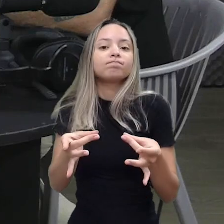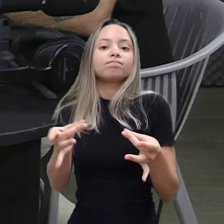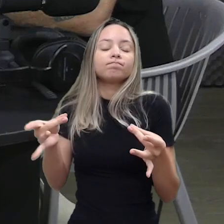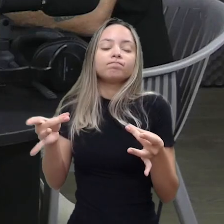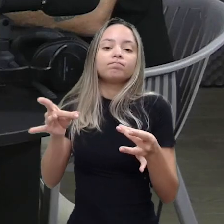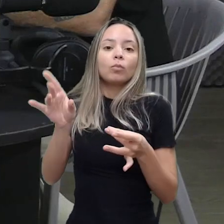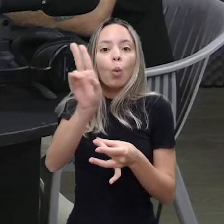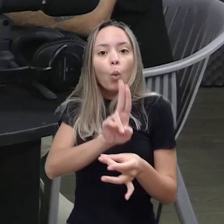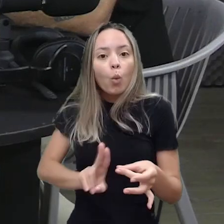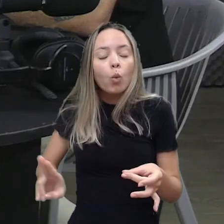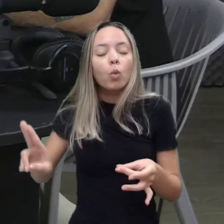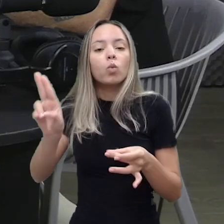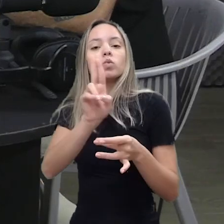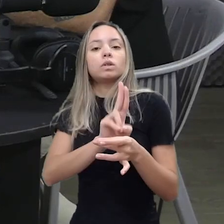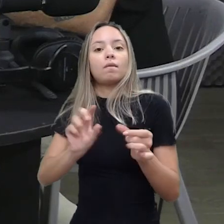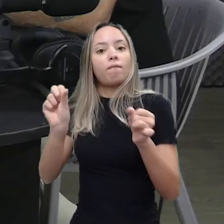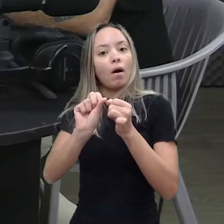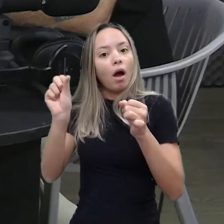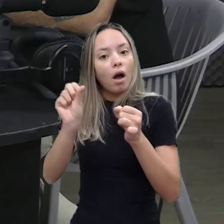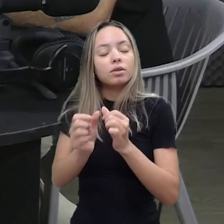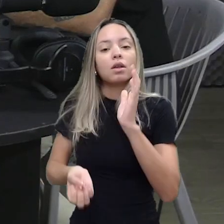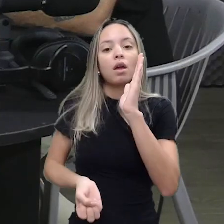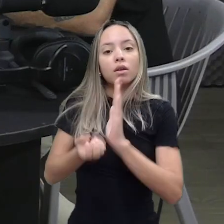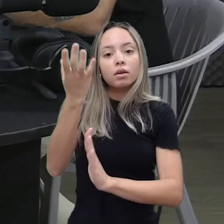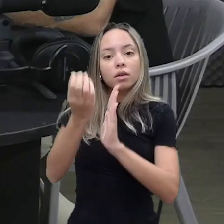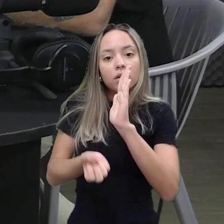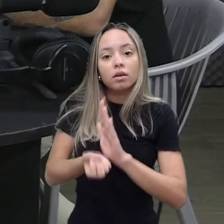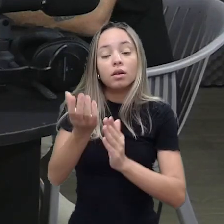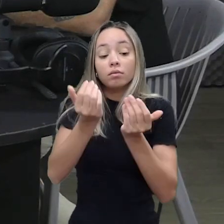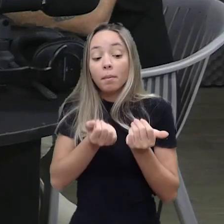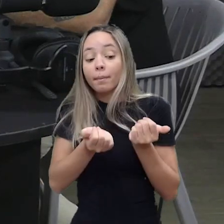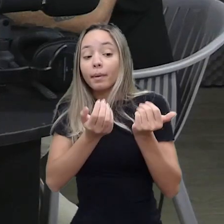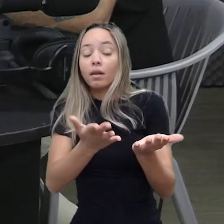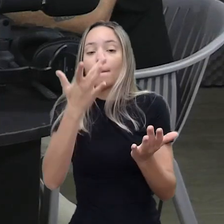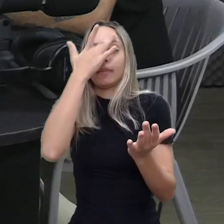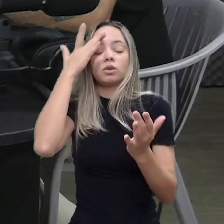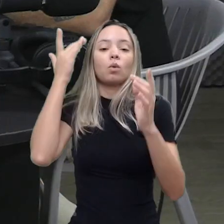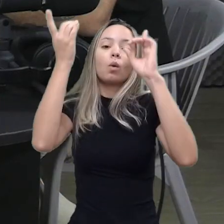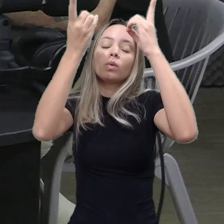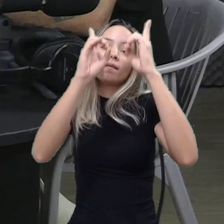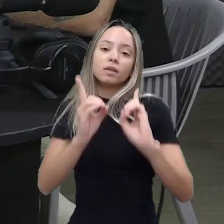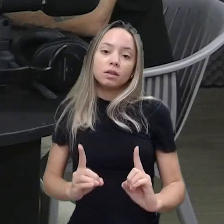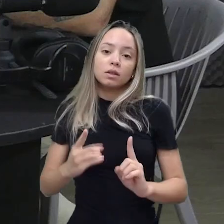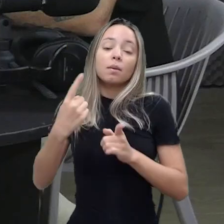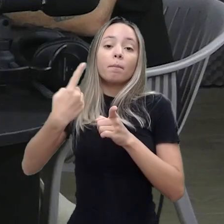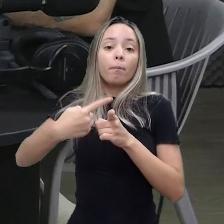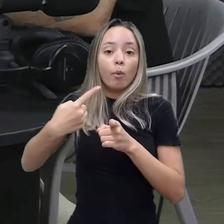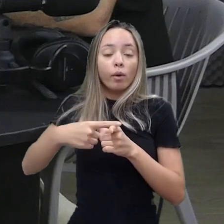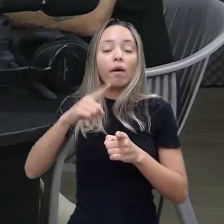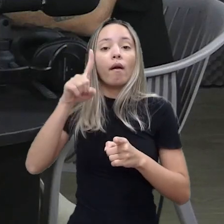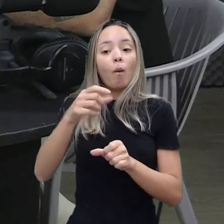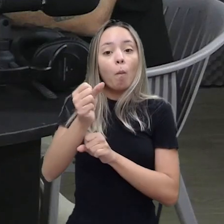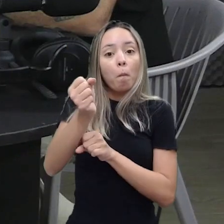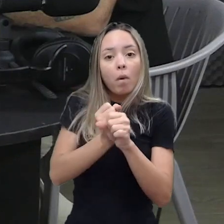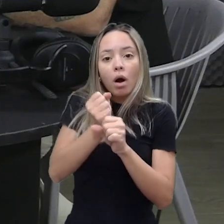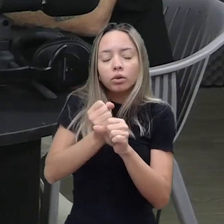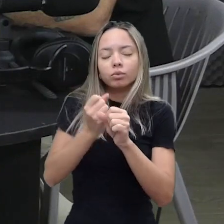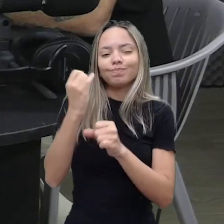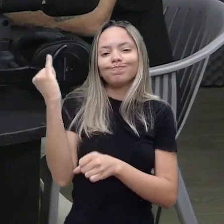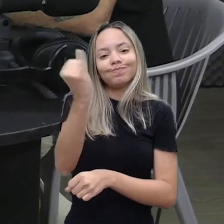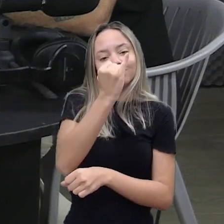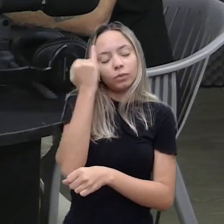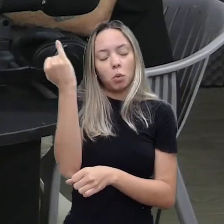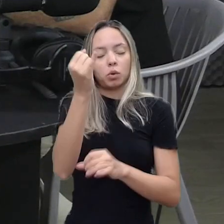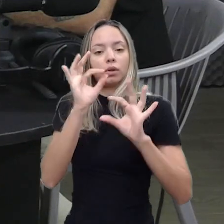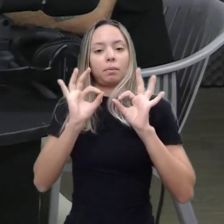implemente ou implante, né, em relação à pessoa com deficiência. Então, assim, é um ano muito importante e